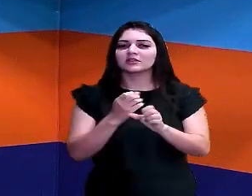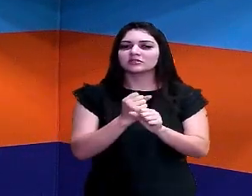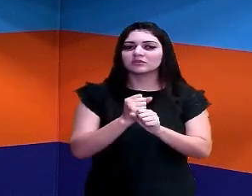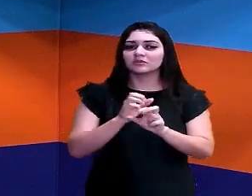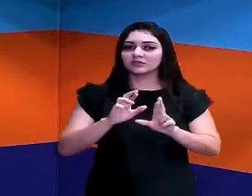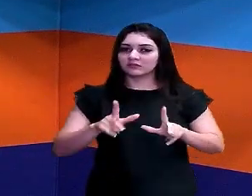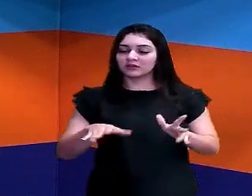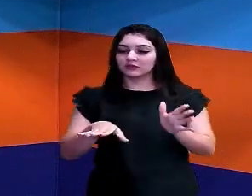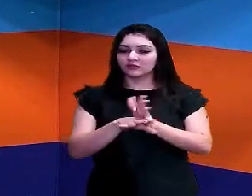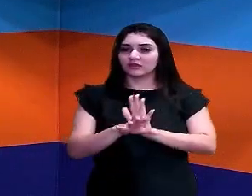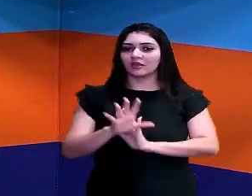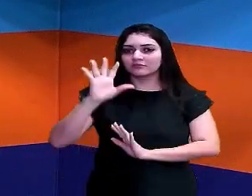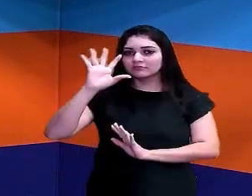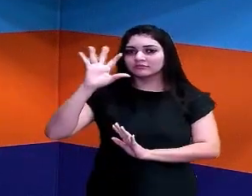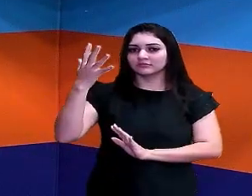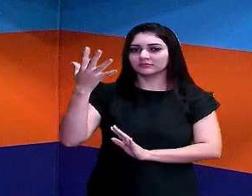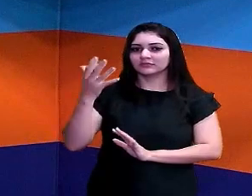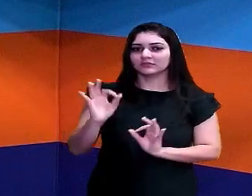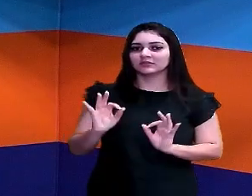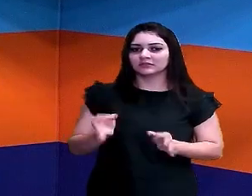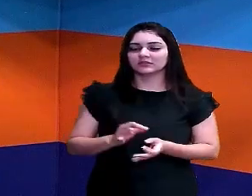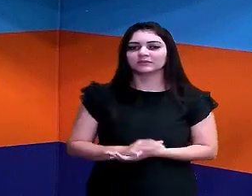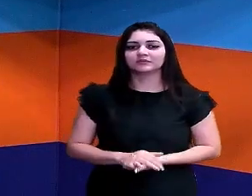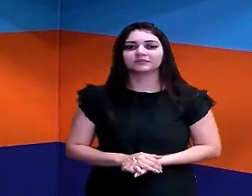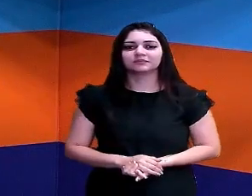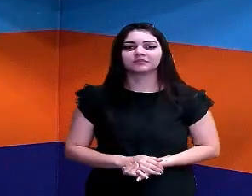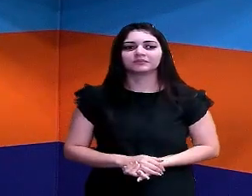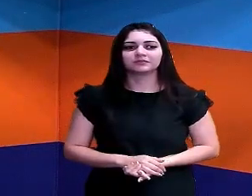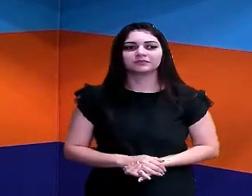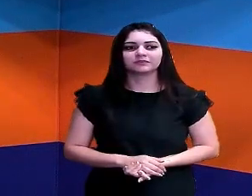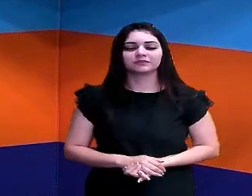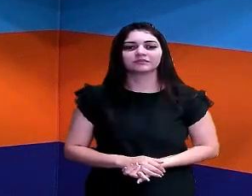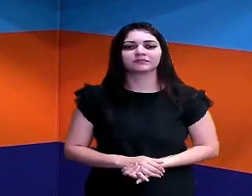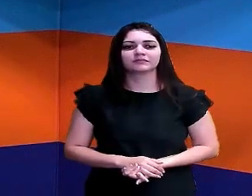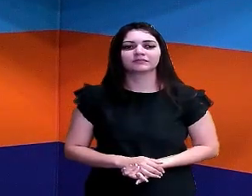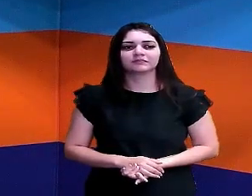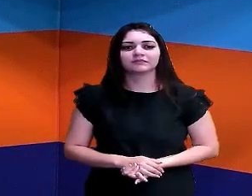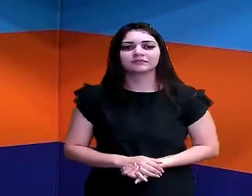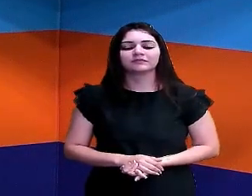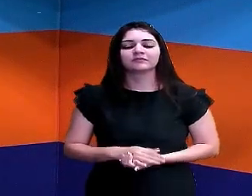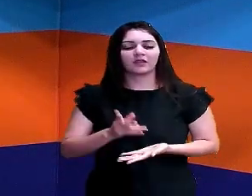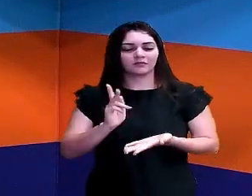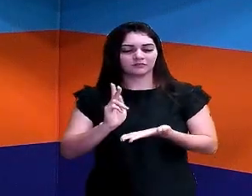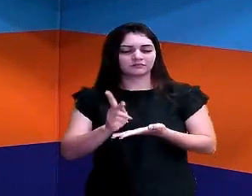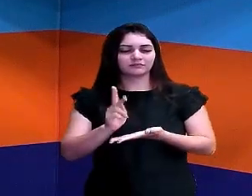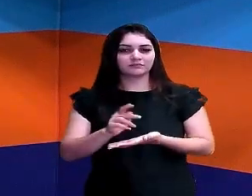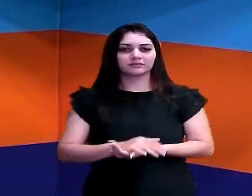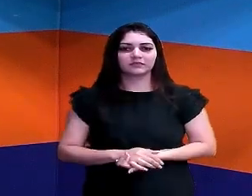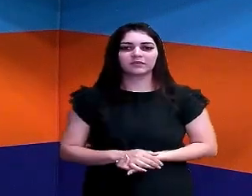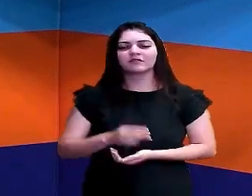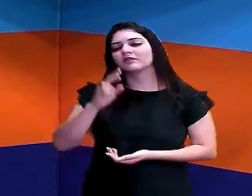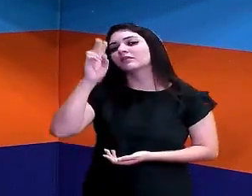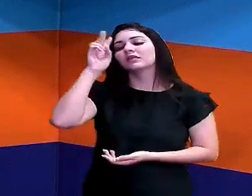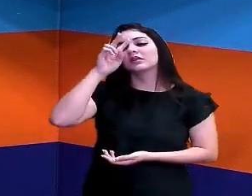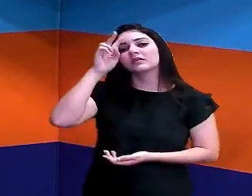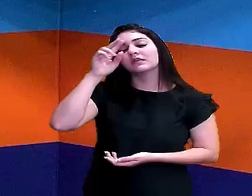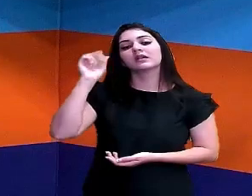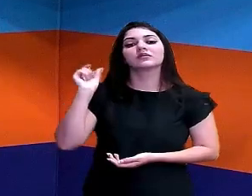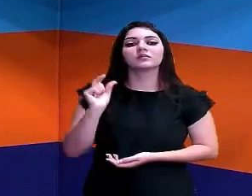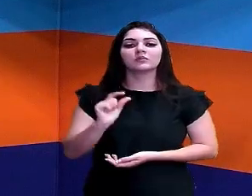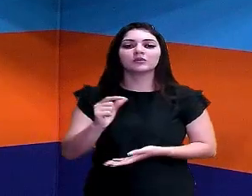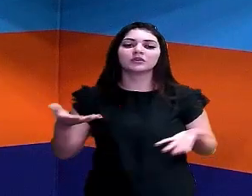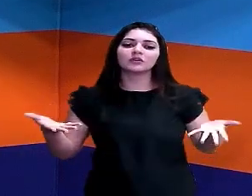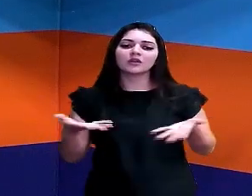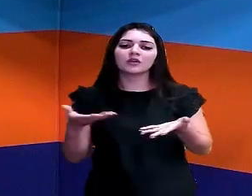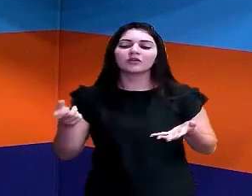chegar no nosso resultado, tá bom? Então, vamos lá continuar. Vamos relembrar um pouquinho agora